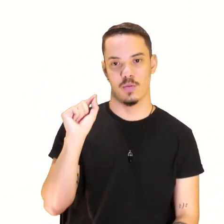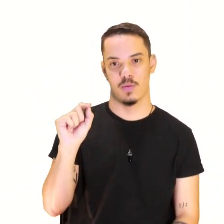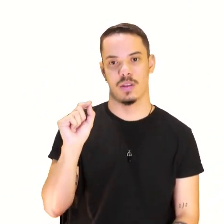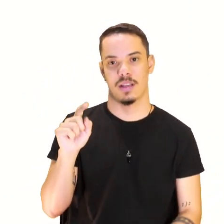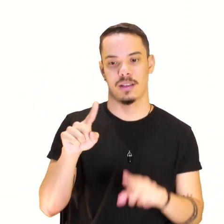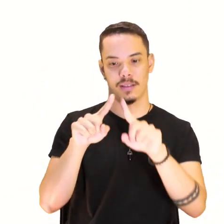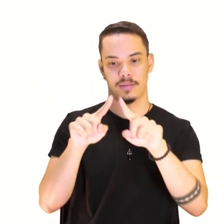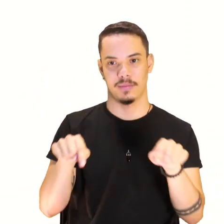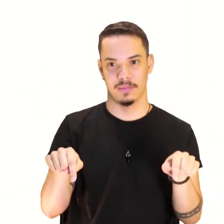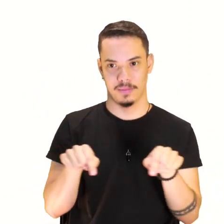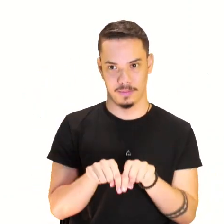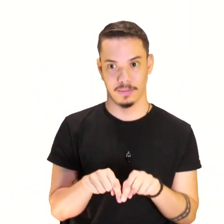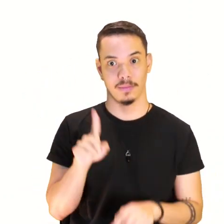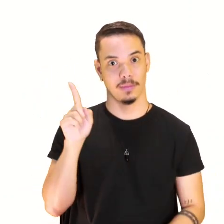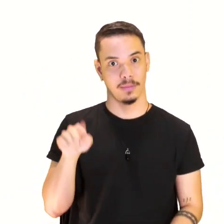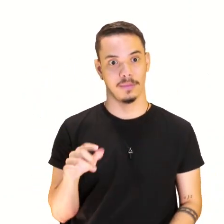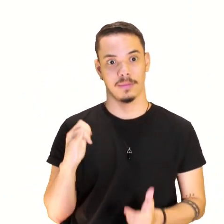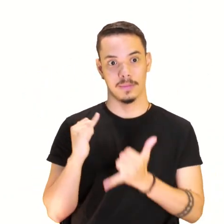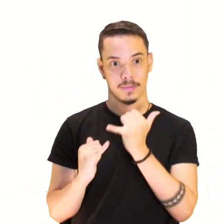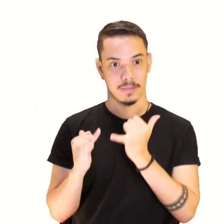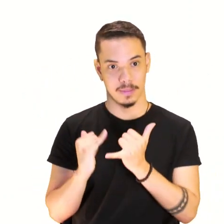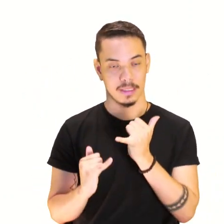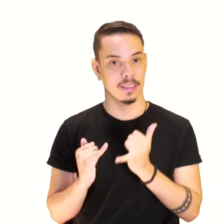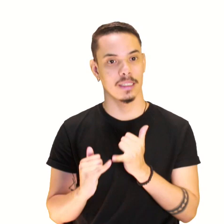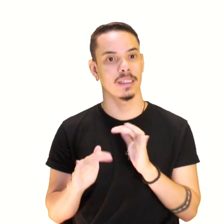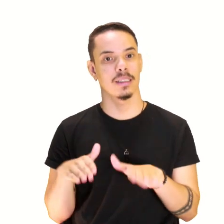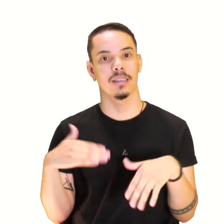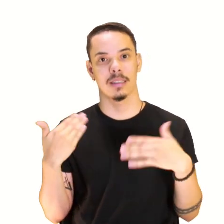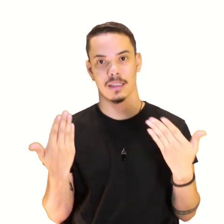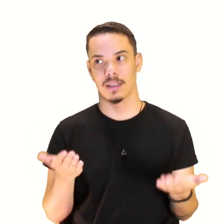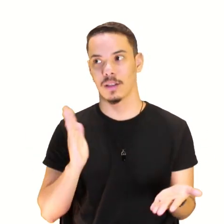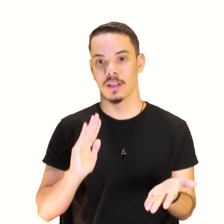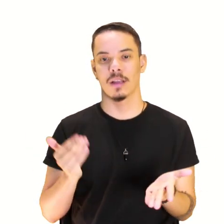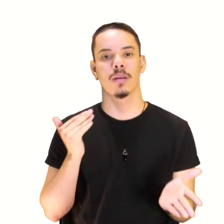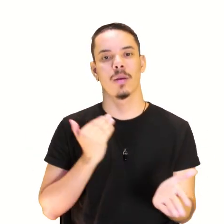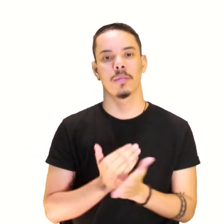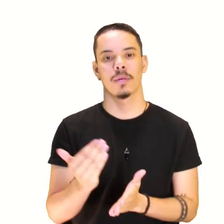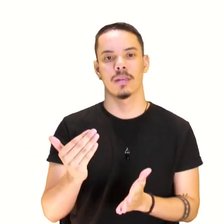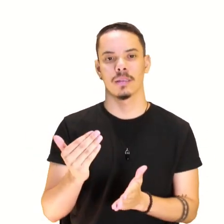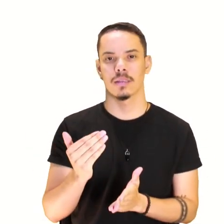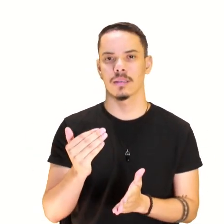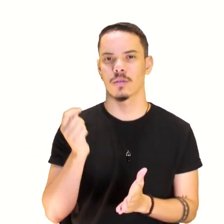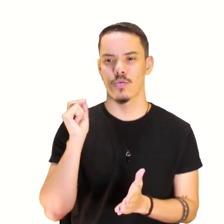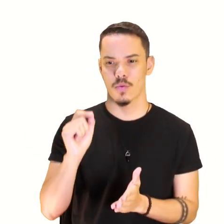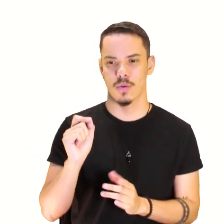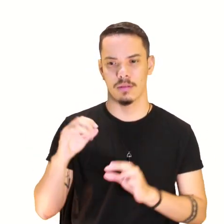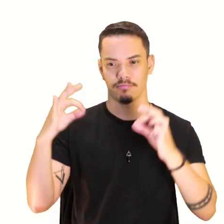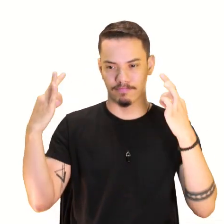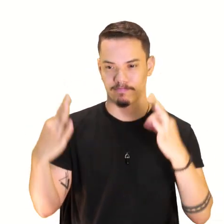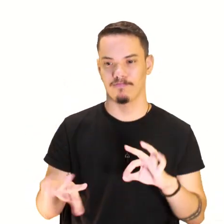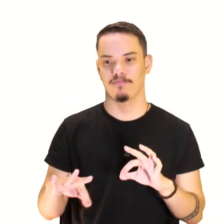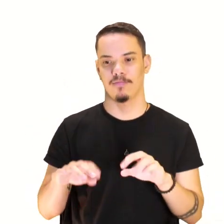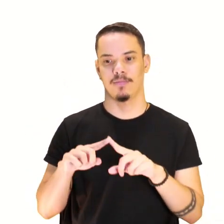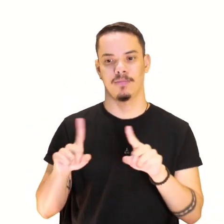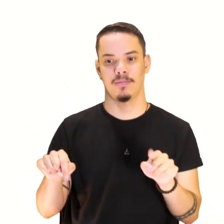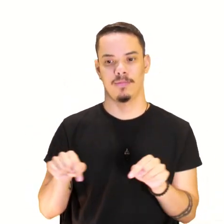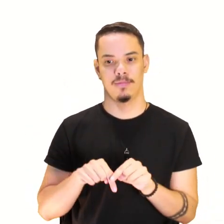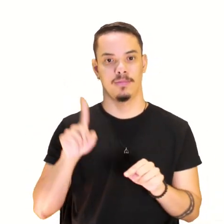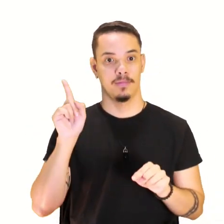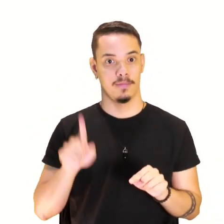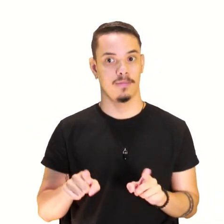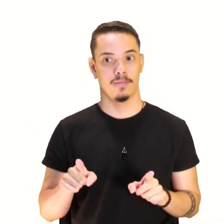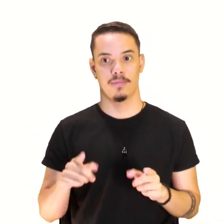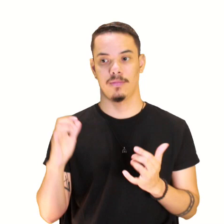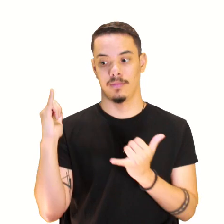os triângulos são semelhantes. Então, olha só, ele já começa afirmando que os triângulos são